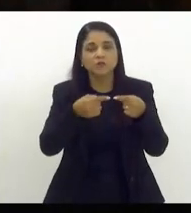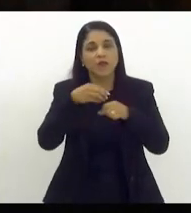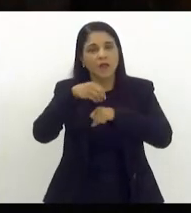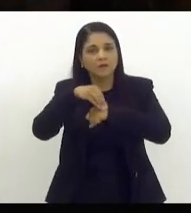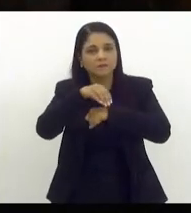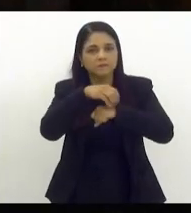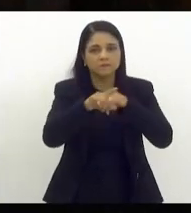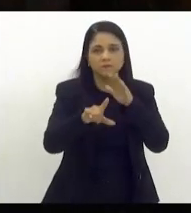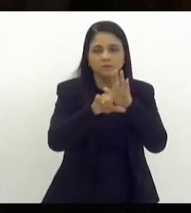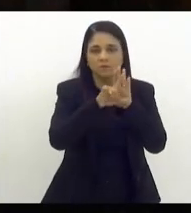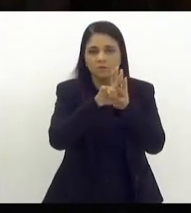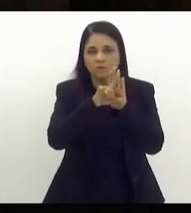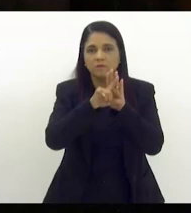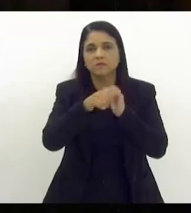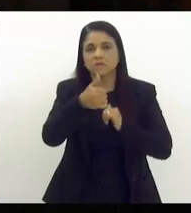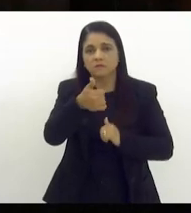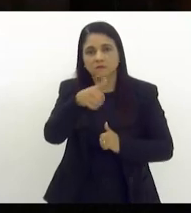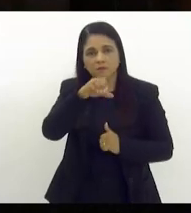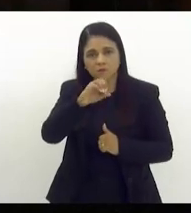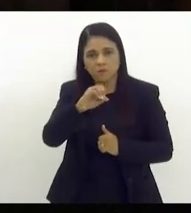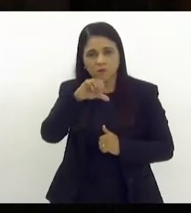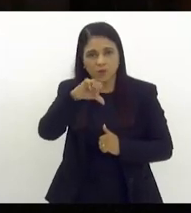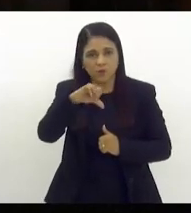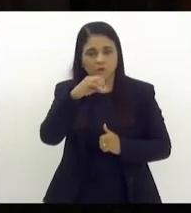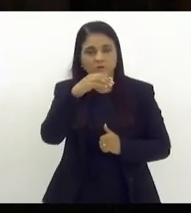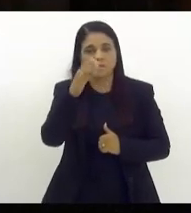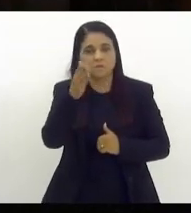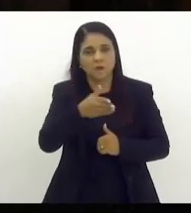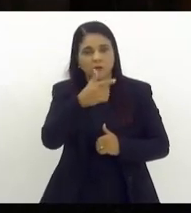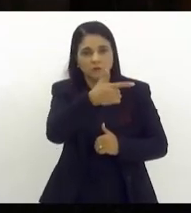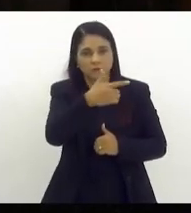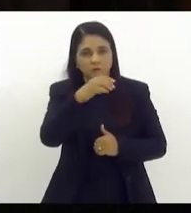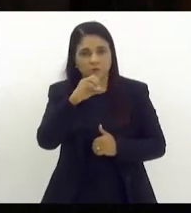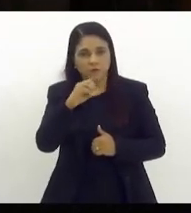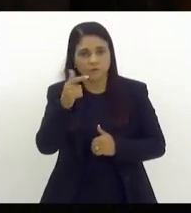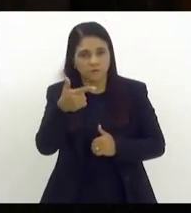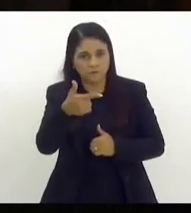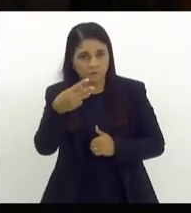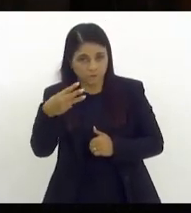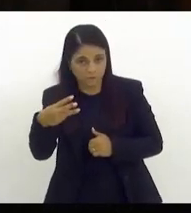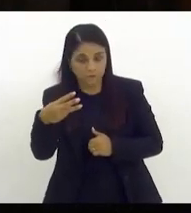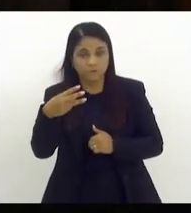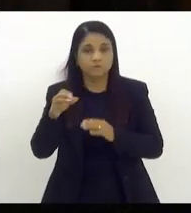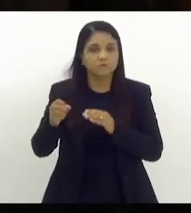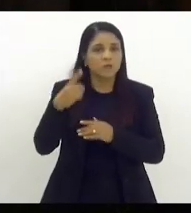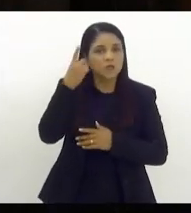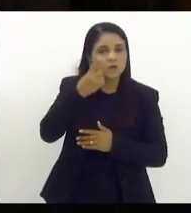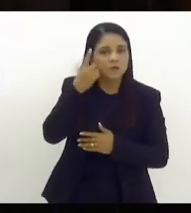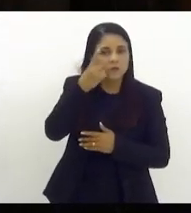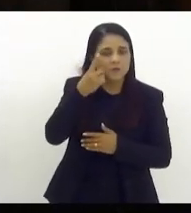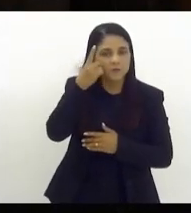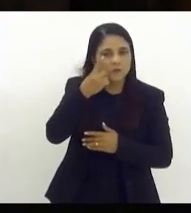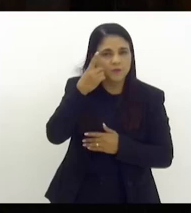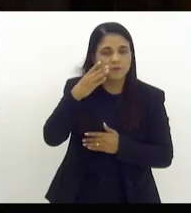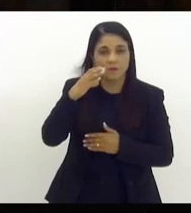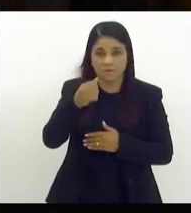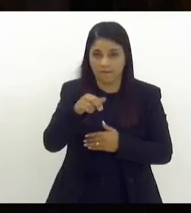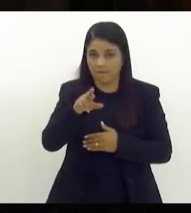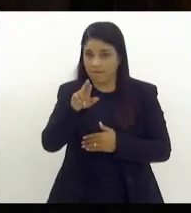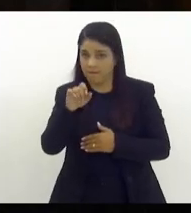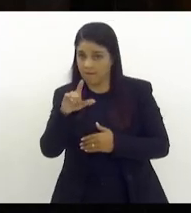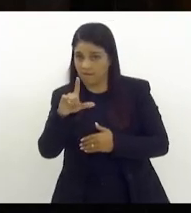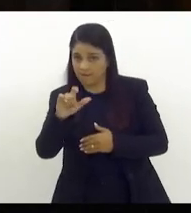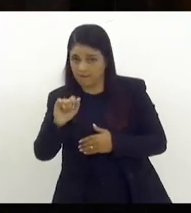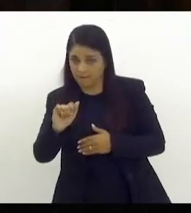indicação legislativa 109 de 2023, de autoria da deputada Carla